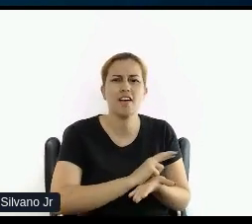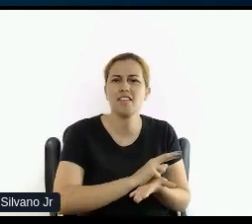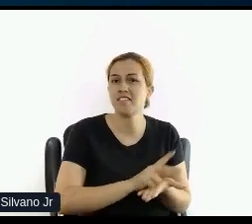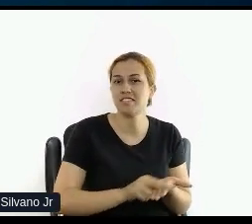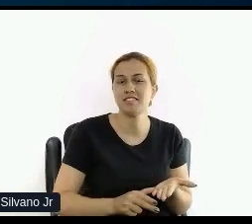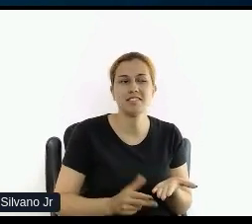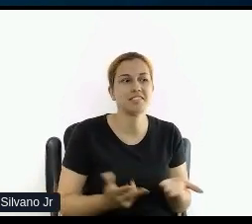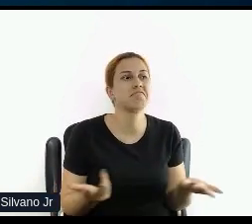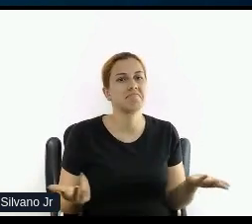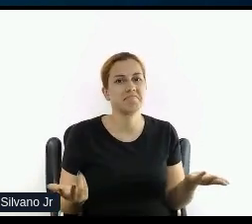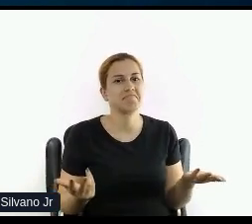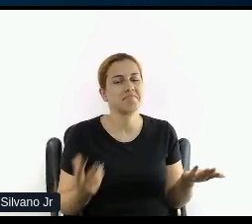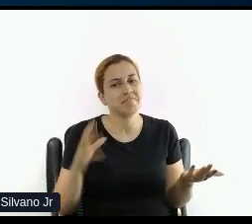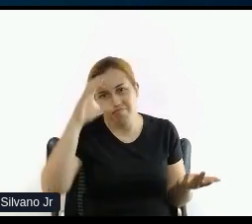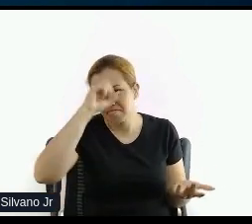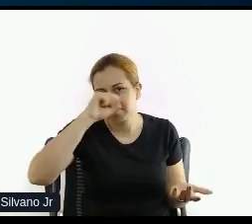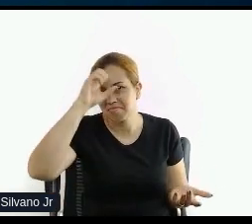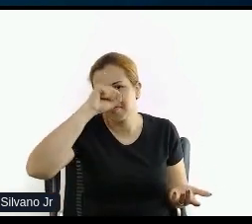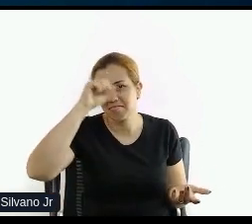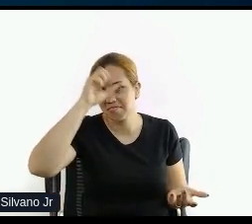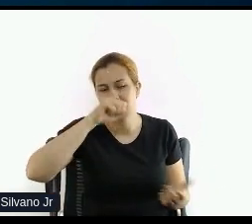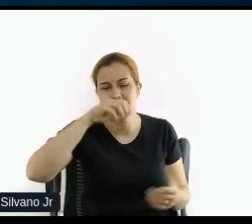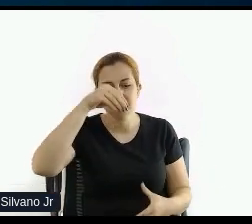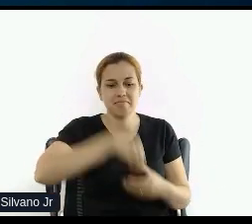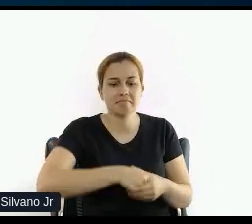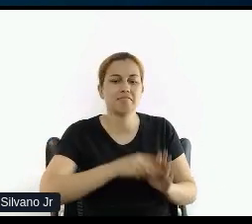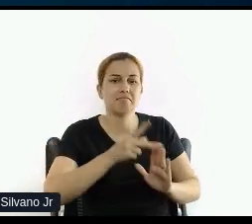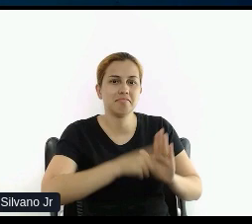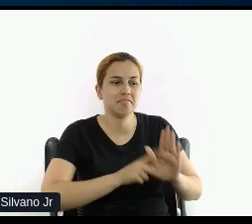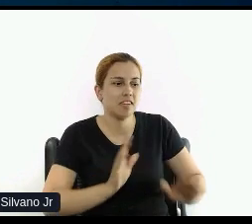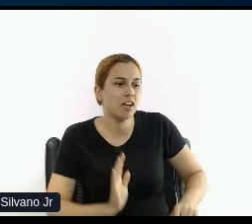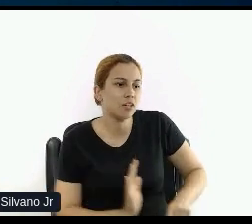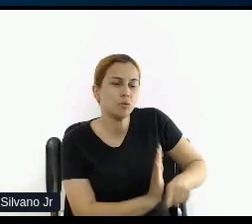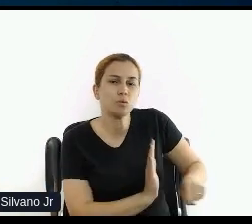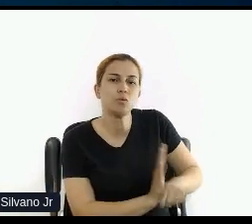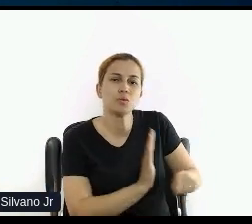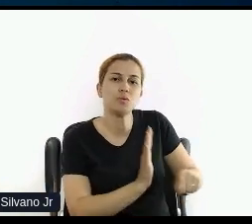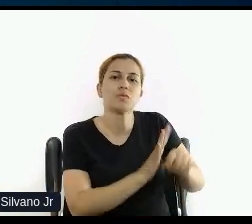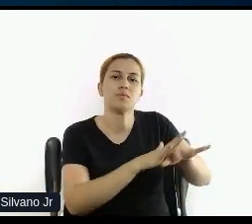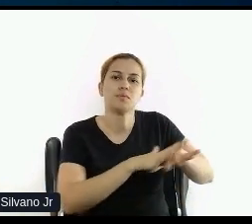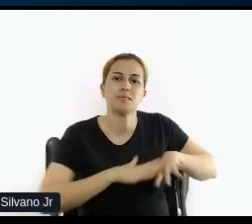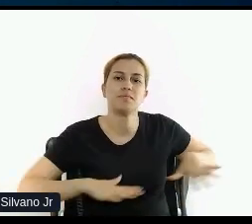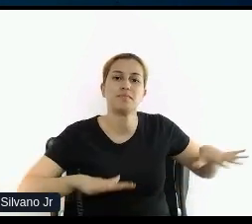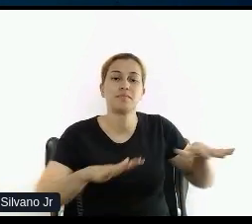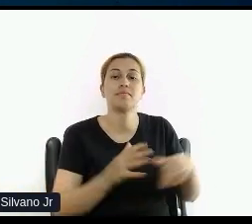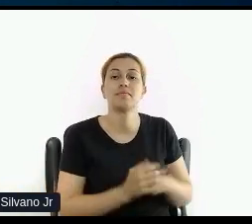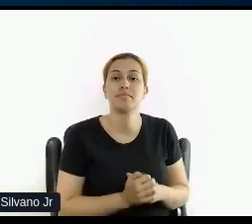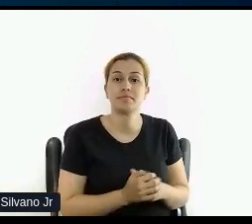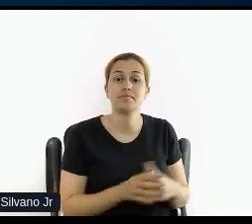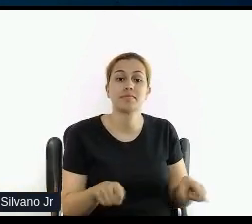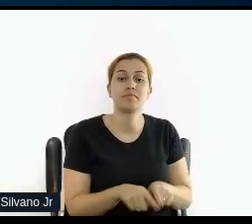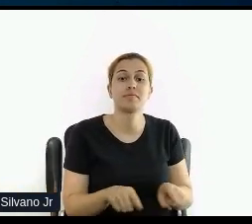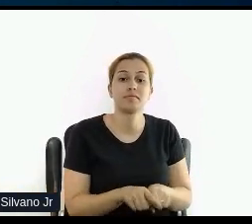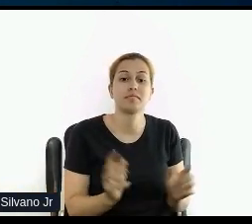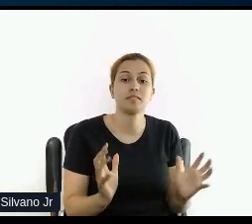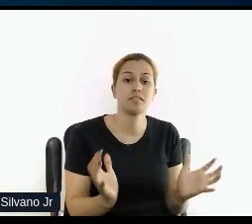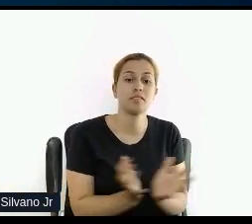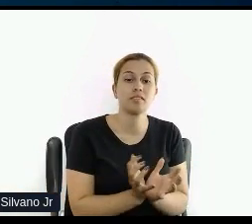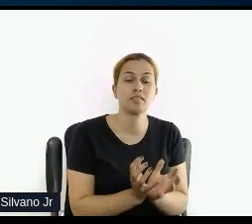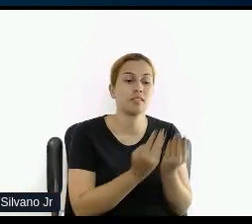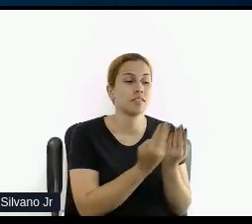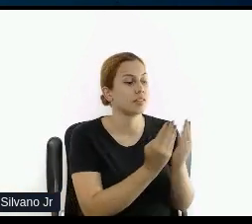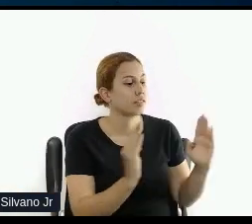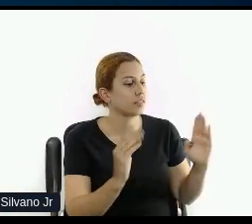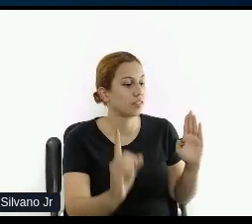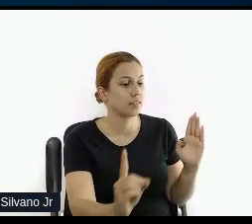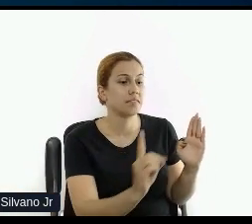verdade absoluta. Você pode estar dentro de um projeto mudando, né, de contexto. E a gente está com turmas abertas para o Catalisa. Então, se